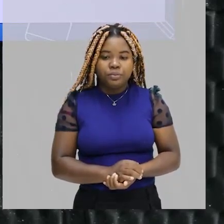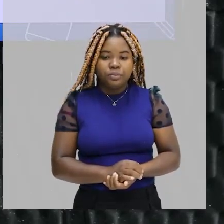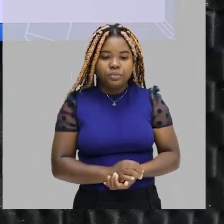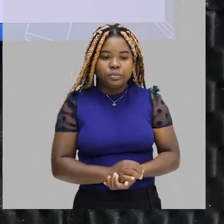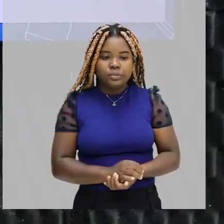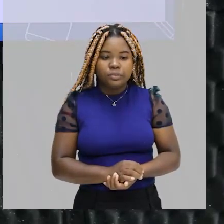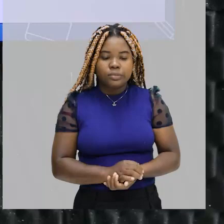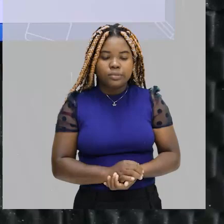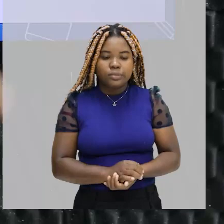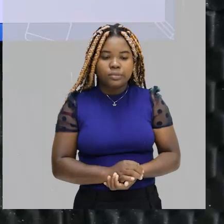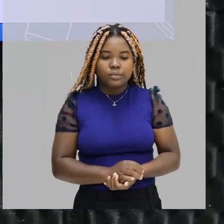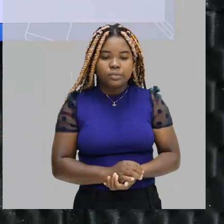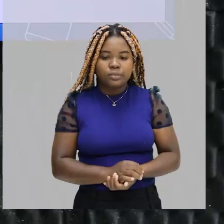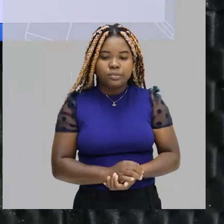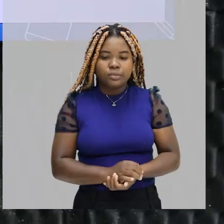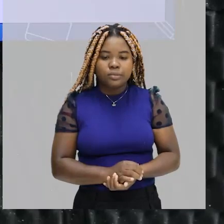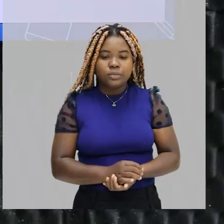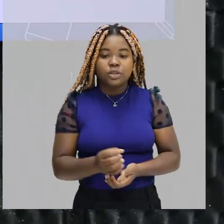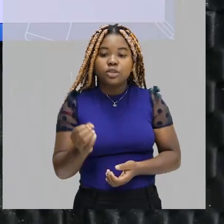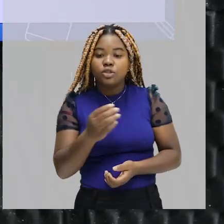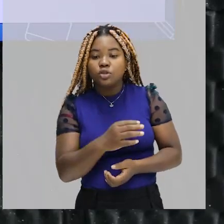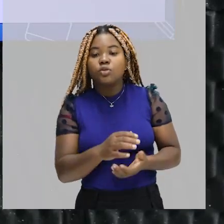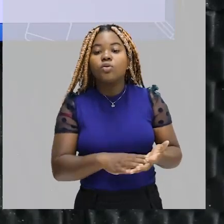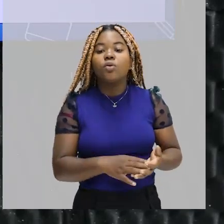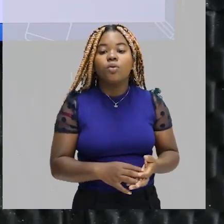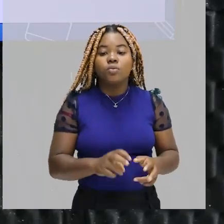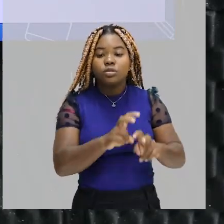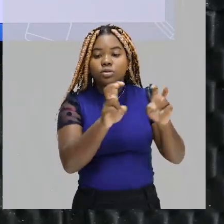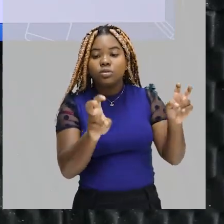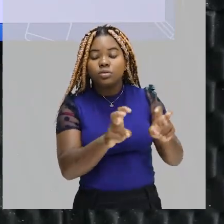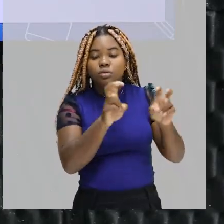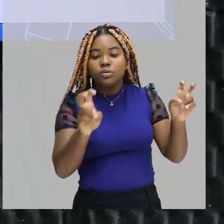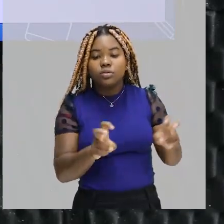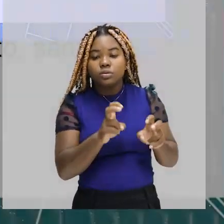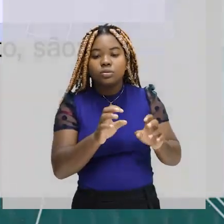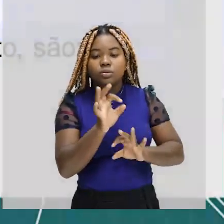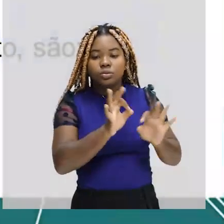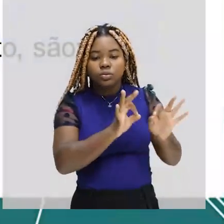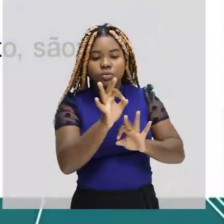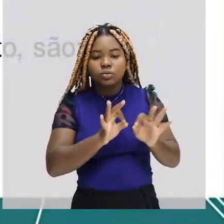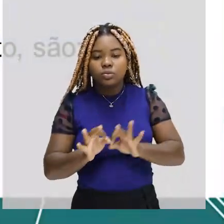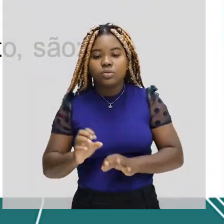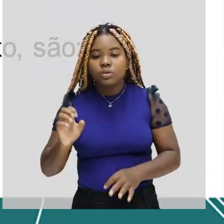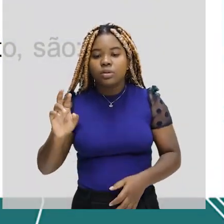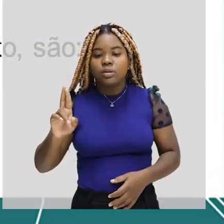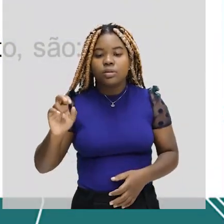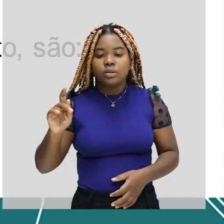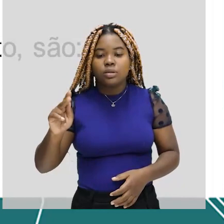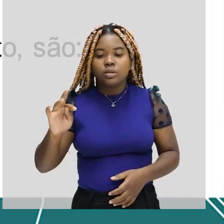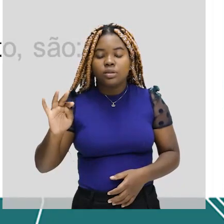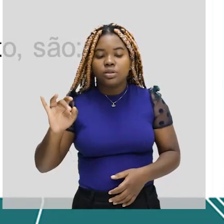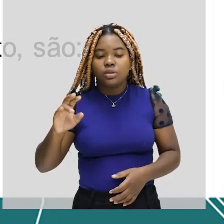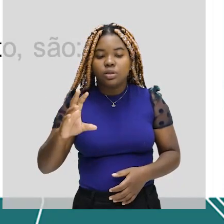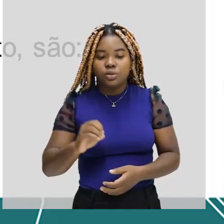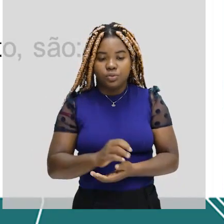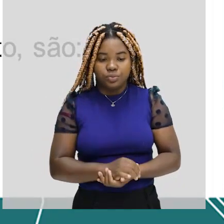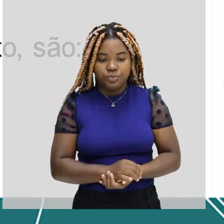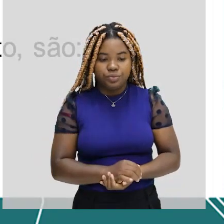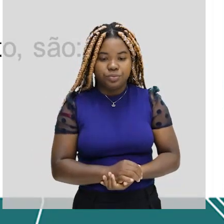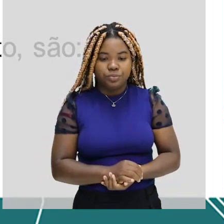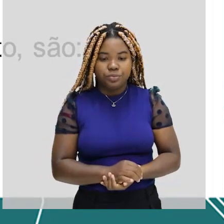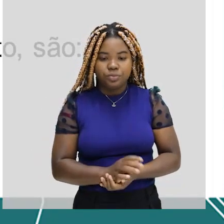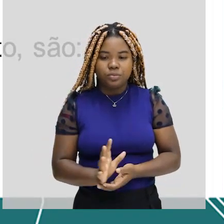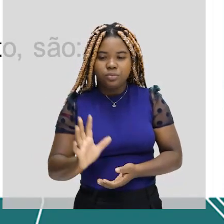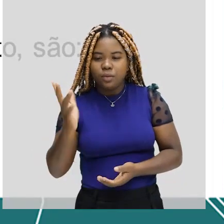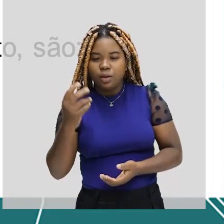track. Aqui também eu tenho os novos programas de computador, eles fazem um rastreio, eles fazem um rastreamento sobre